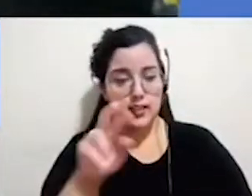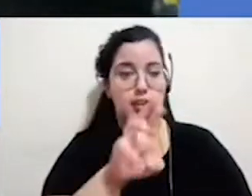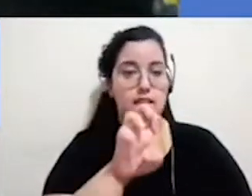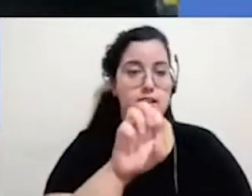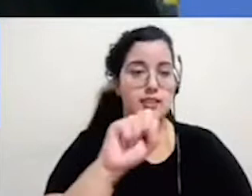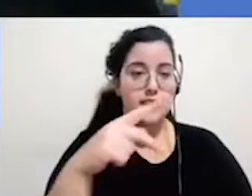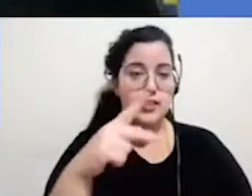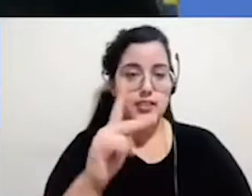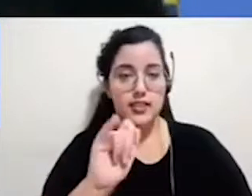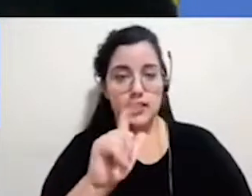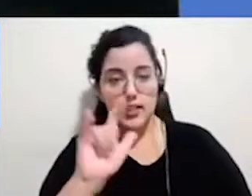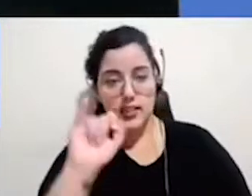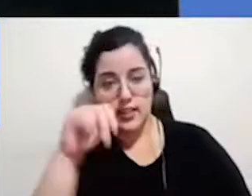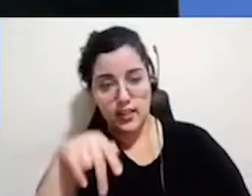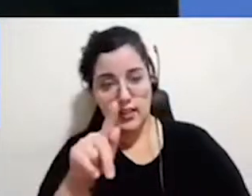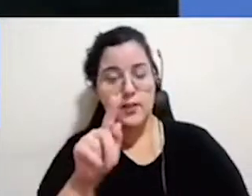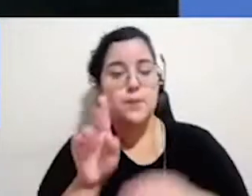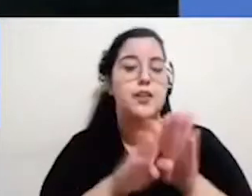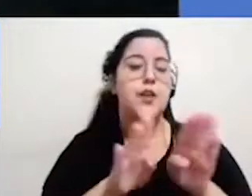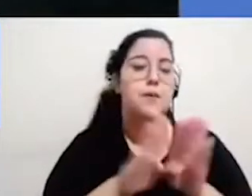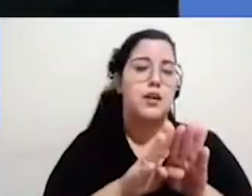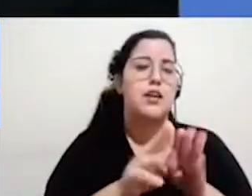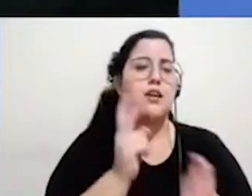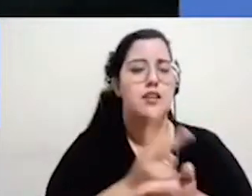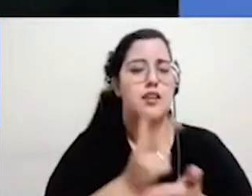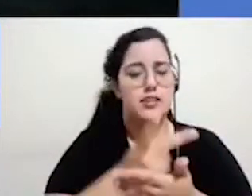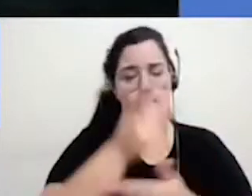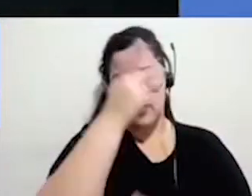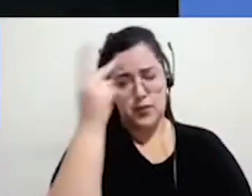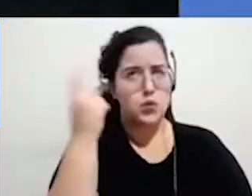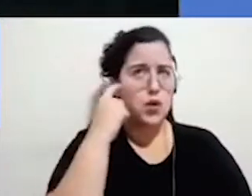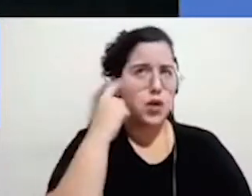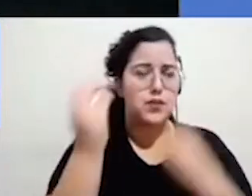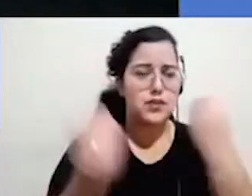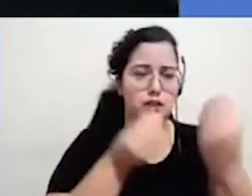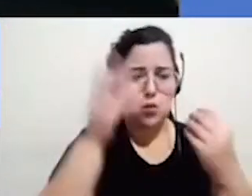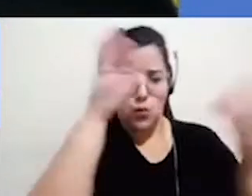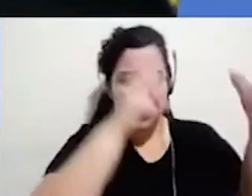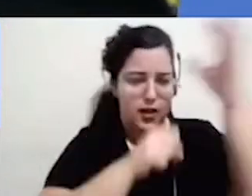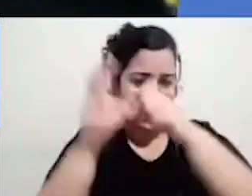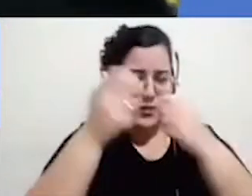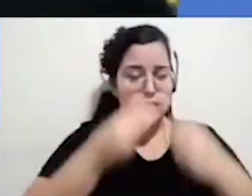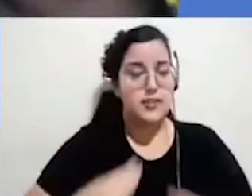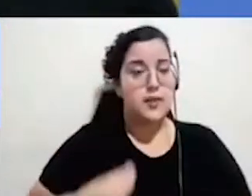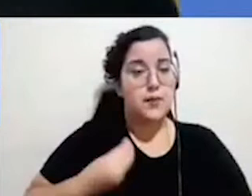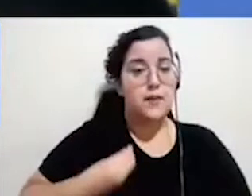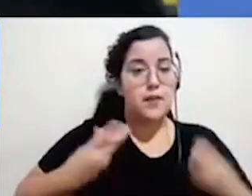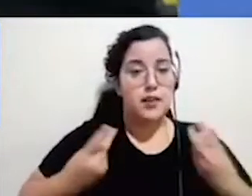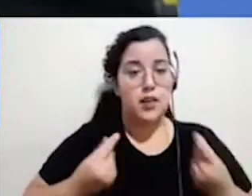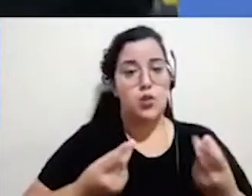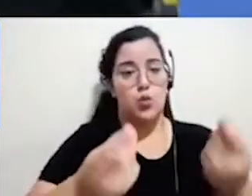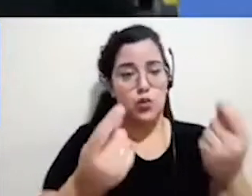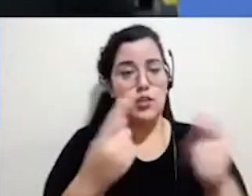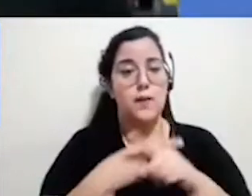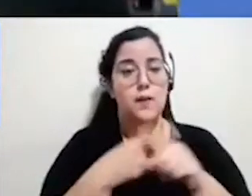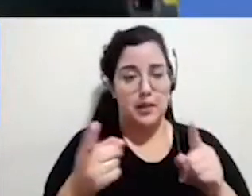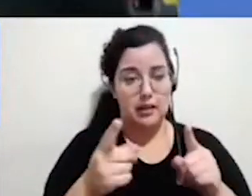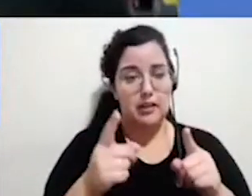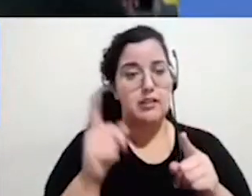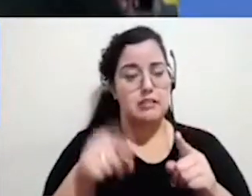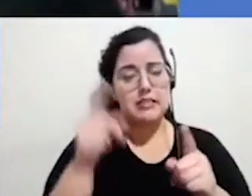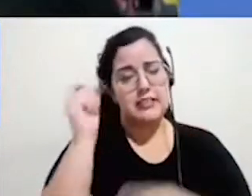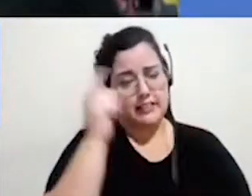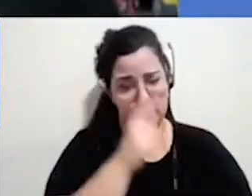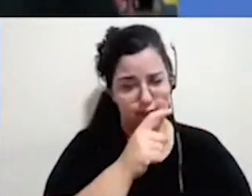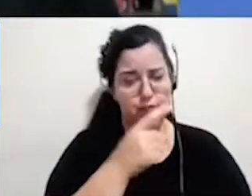de... lifelong learning, o aprendizado para toda a vida. A gente está vendo, na verdade, uma grande dislexia